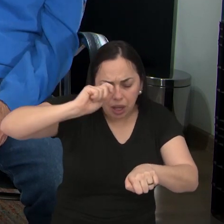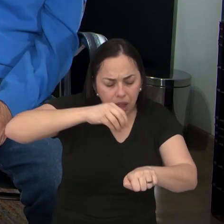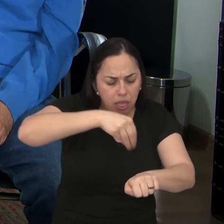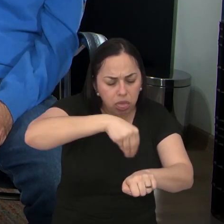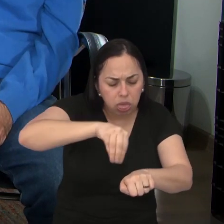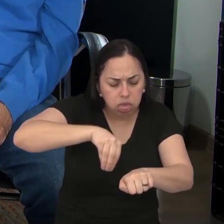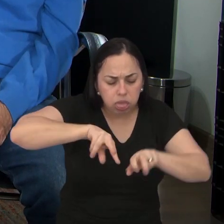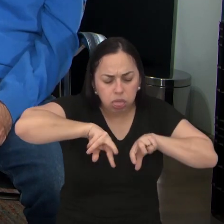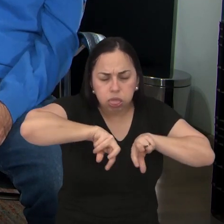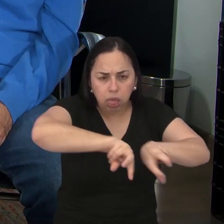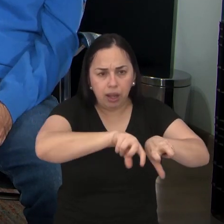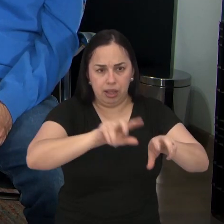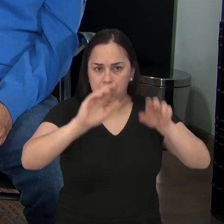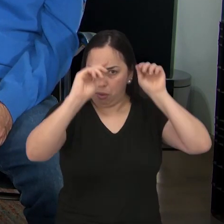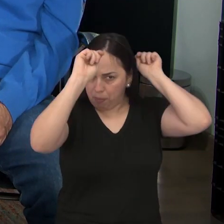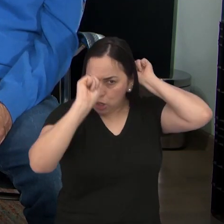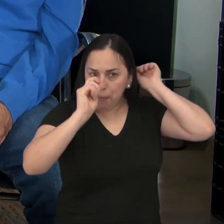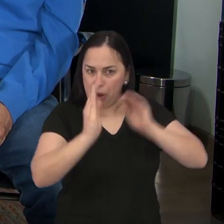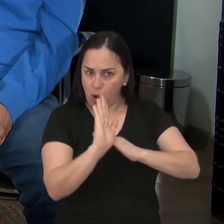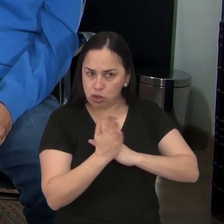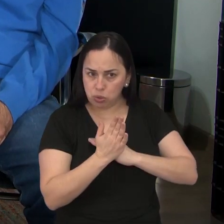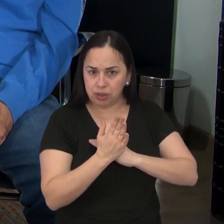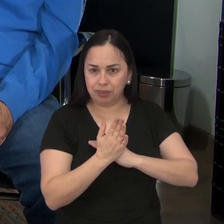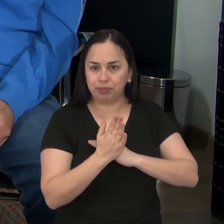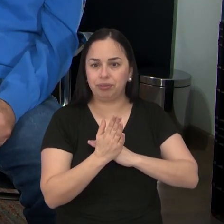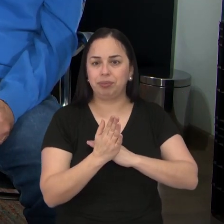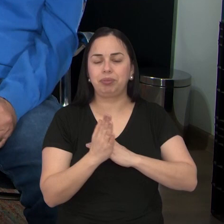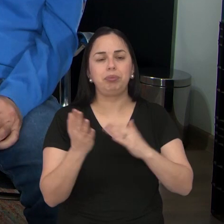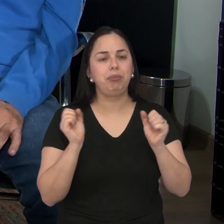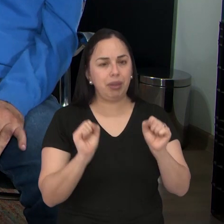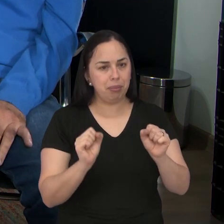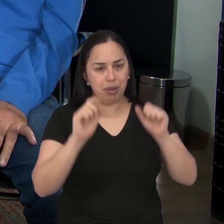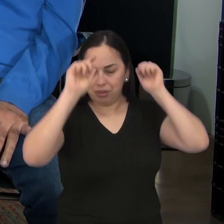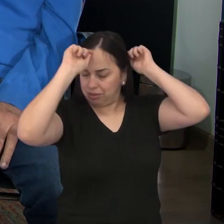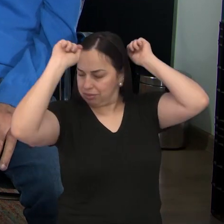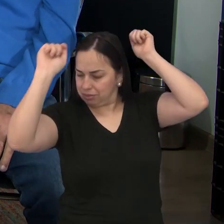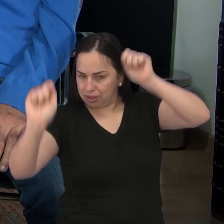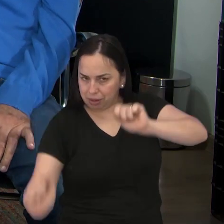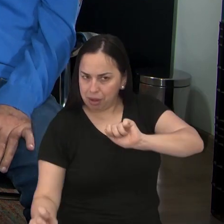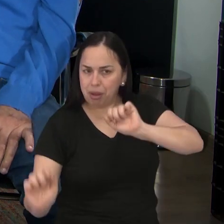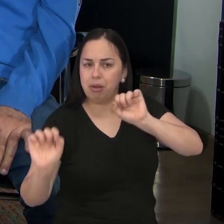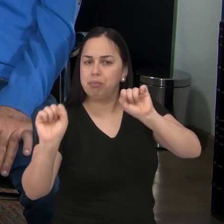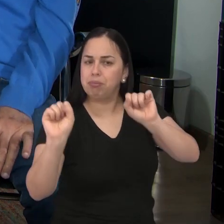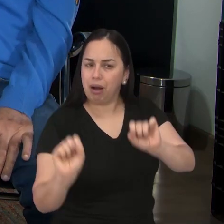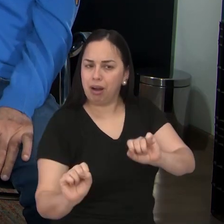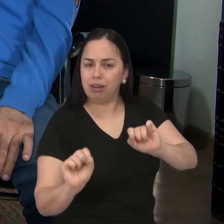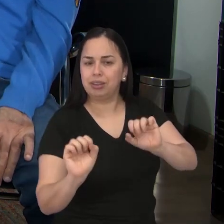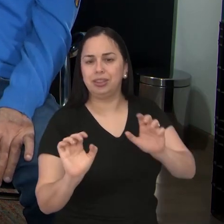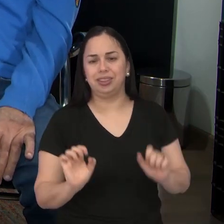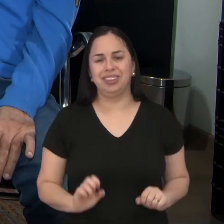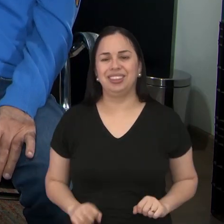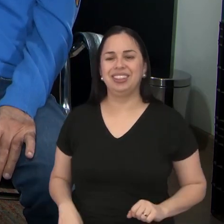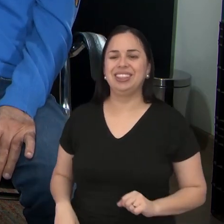pesquisa, o chapéu acaba sendo uma proteção, né? É um utilitário. Vou deixar você tirar o chapéu e deixar Dá aqui licença, para ficar então.